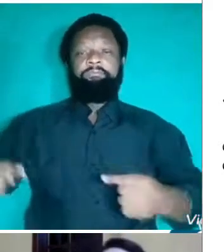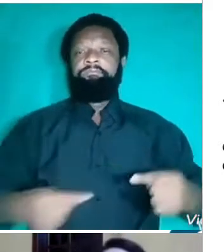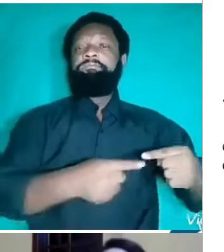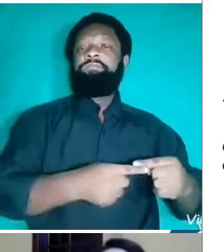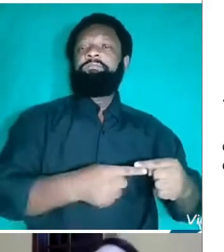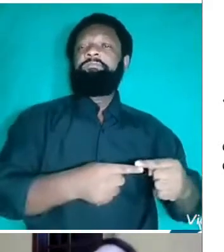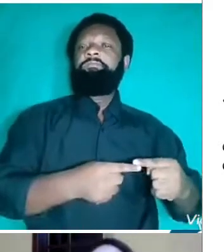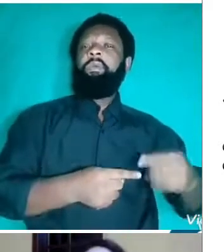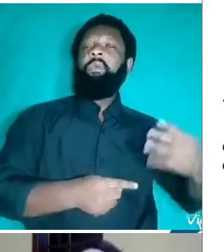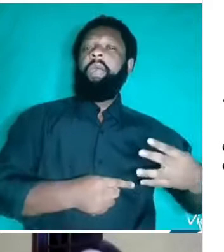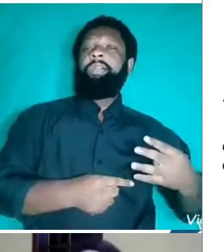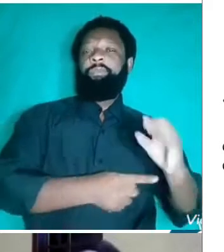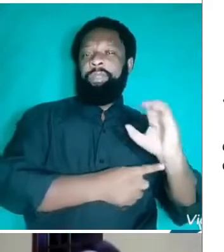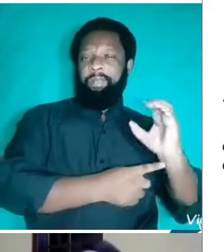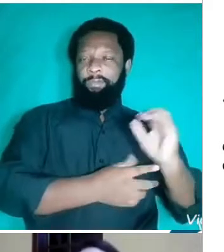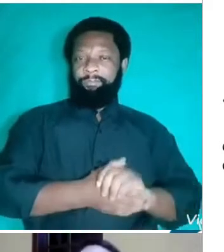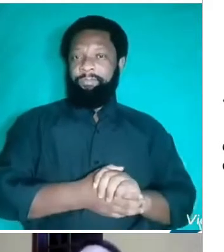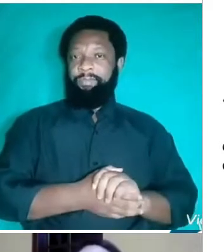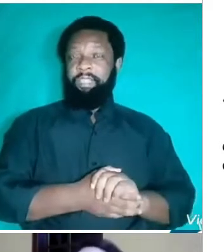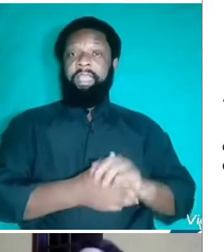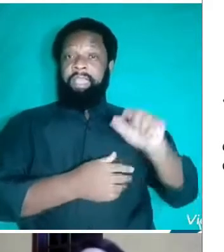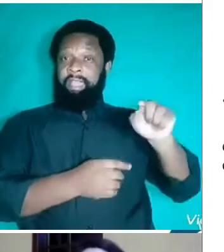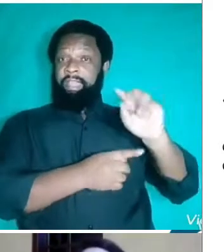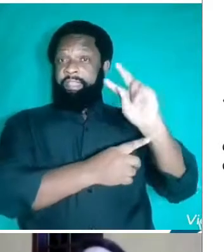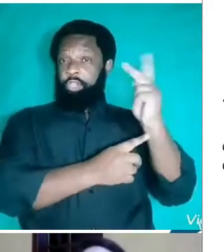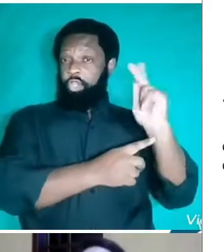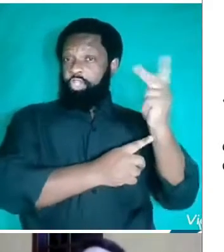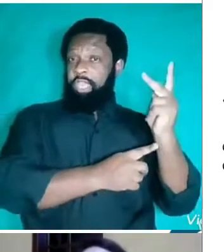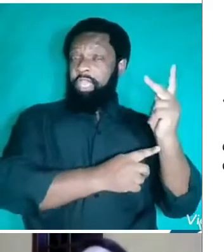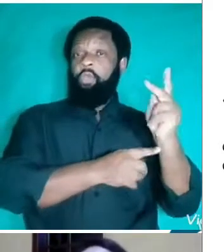faz outra ligação simples com o quarto carbono. O